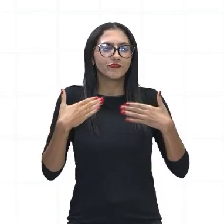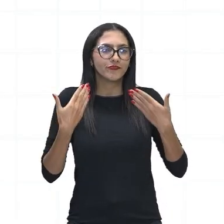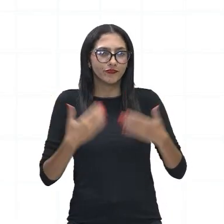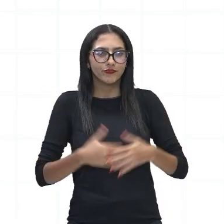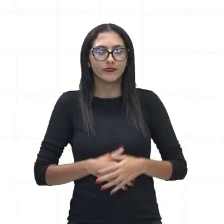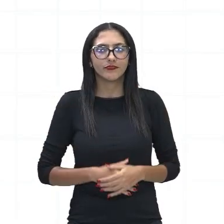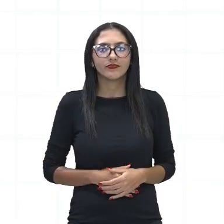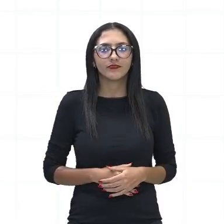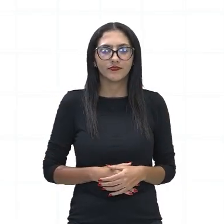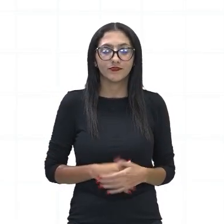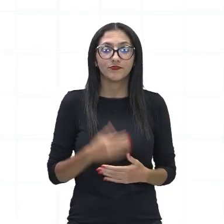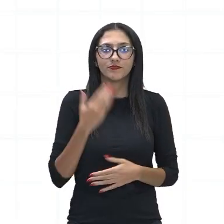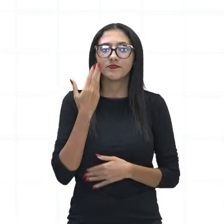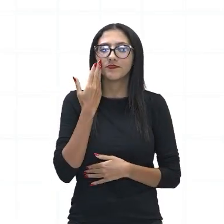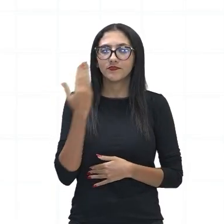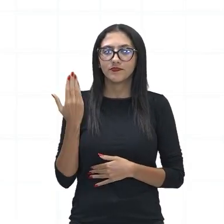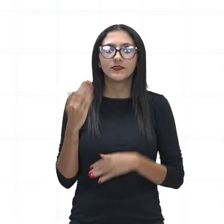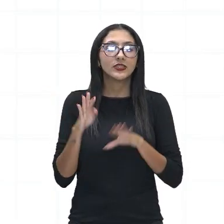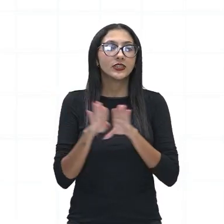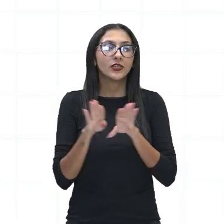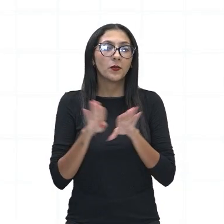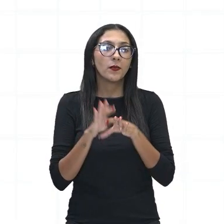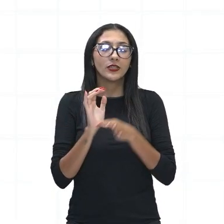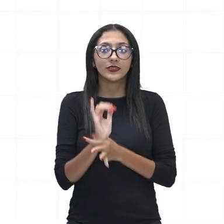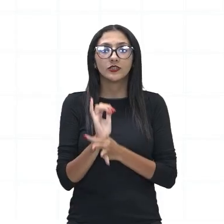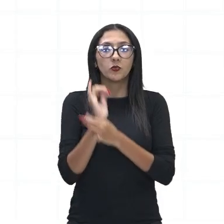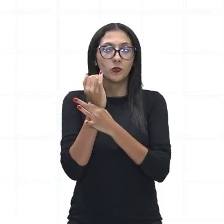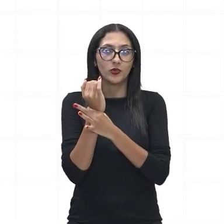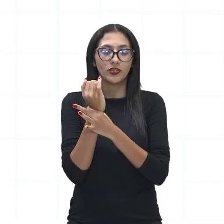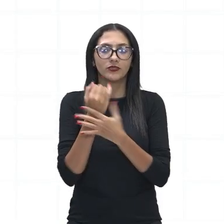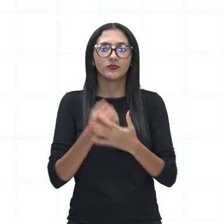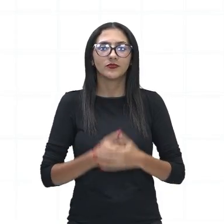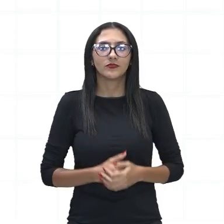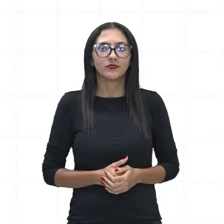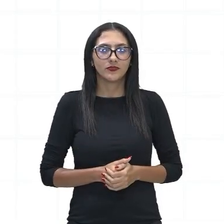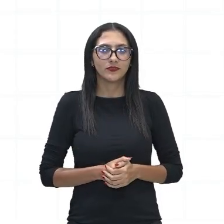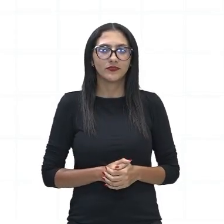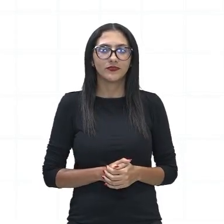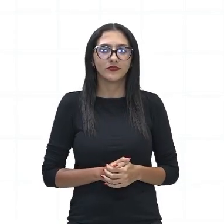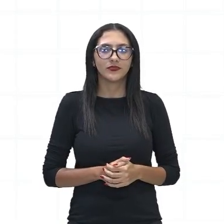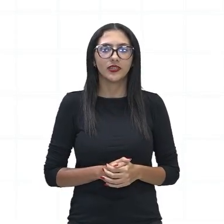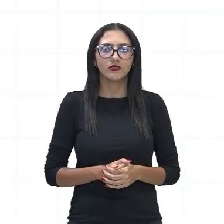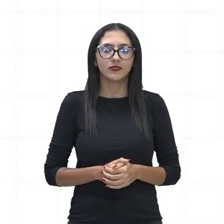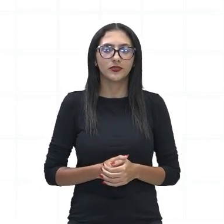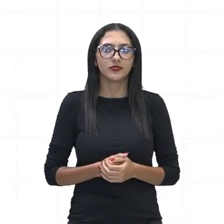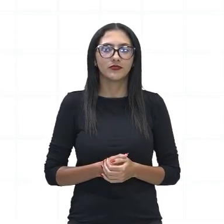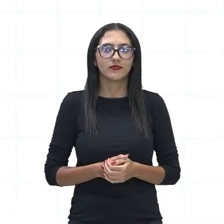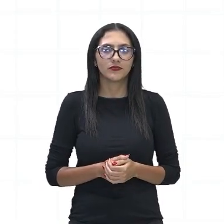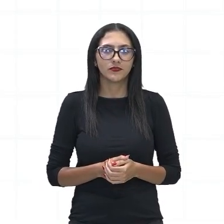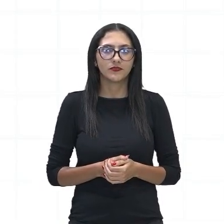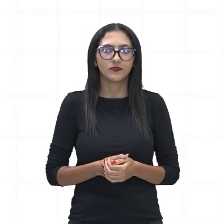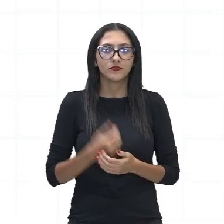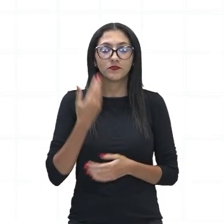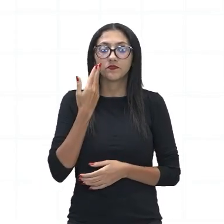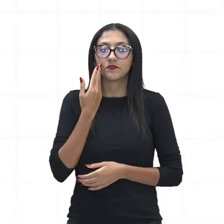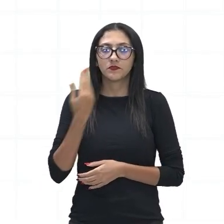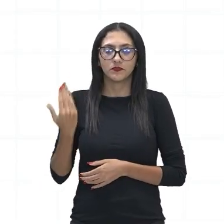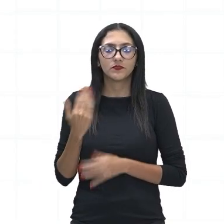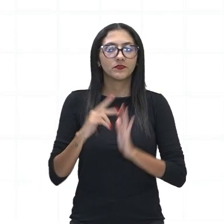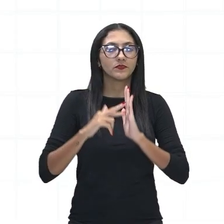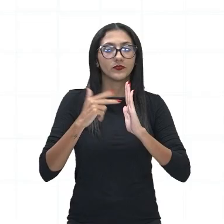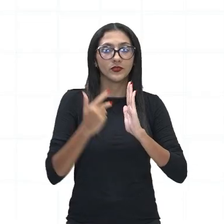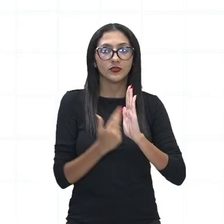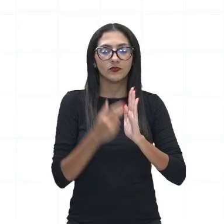Safety, safety, segurança. E knowledge, knowledge,